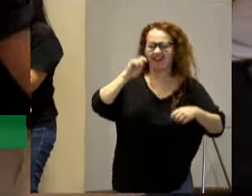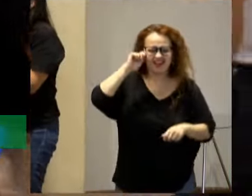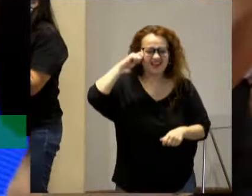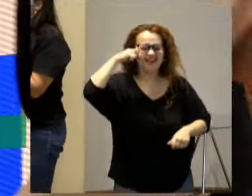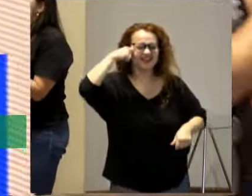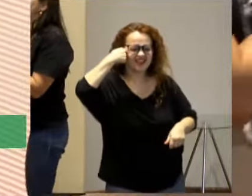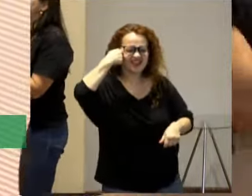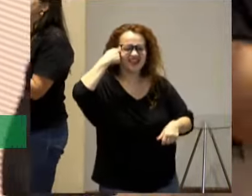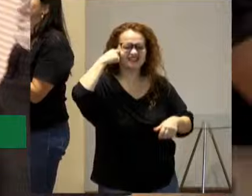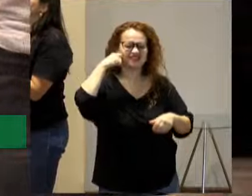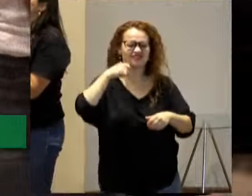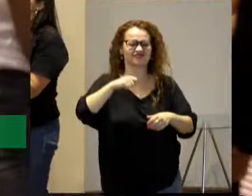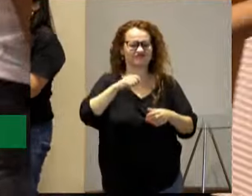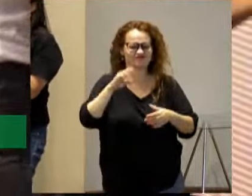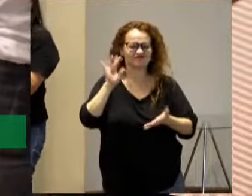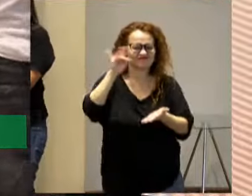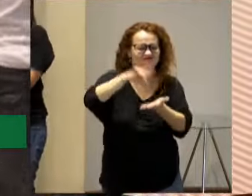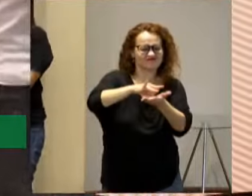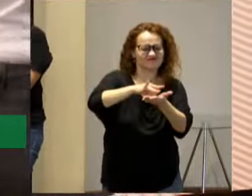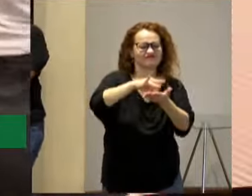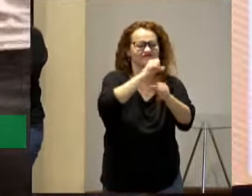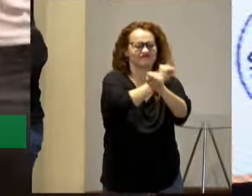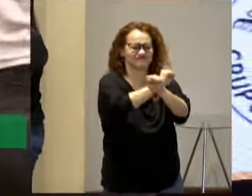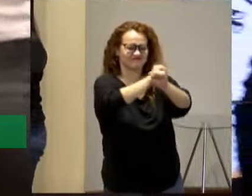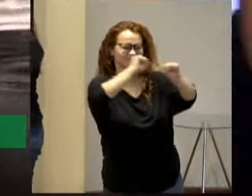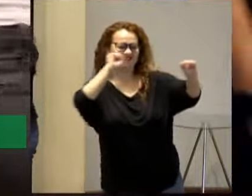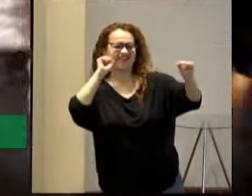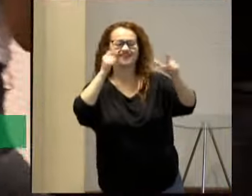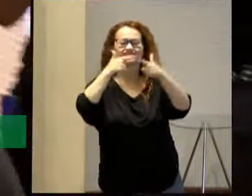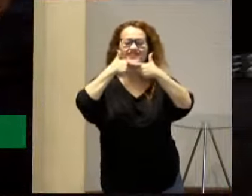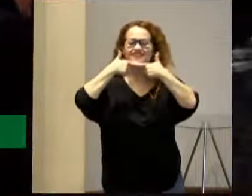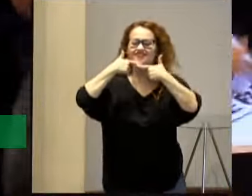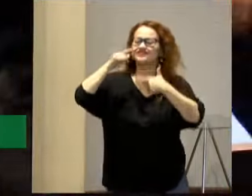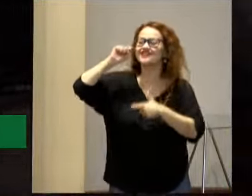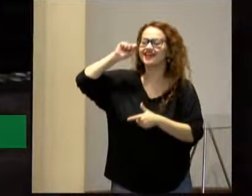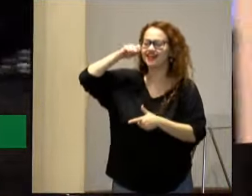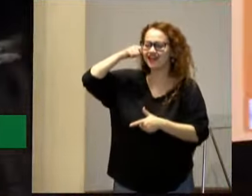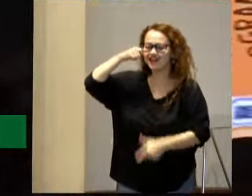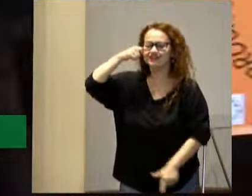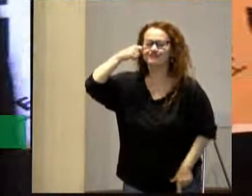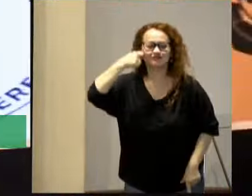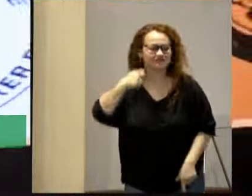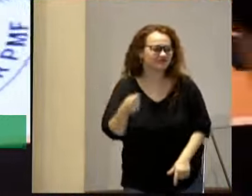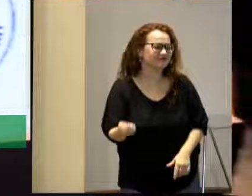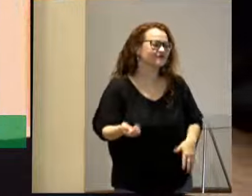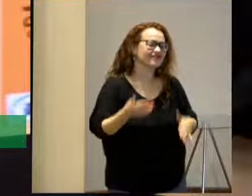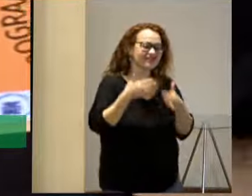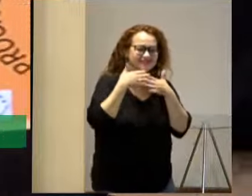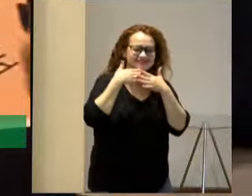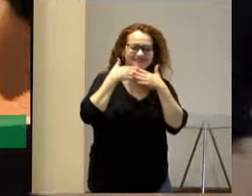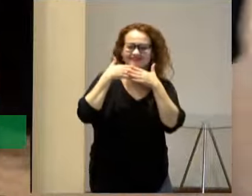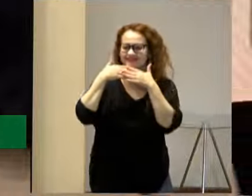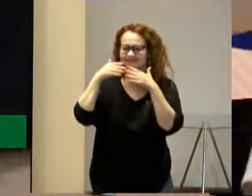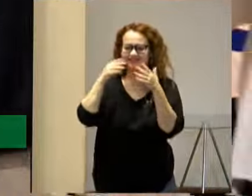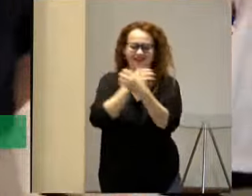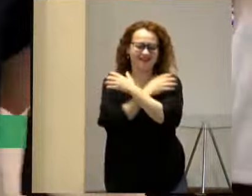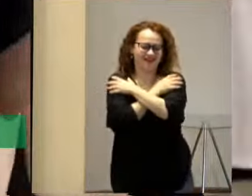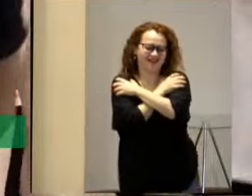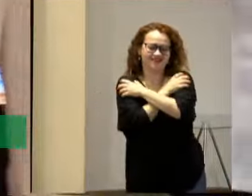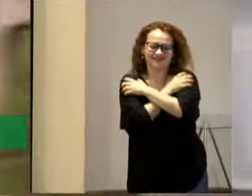Negro é a raiz da liberdade. Um sorriso negro. Um sorriso negro. Um